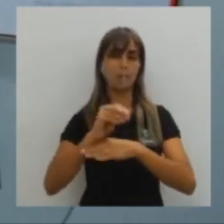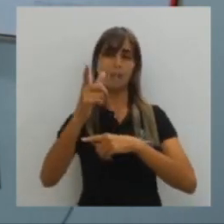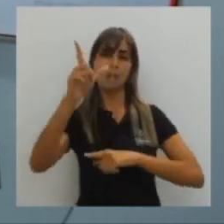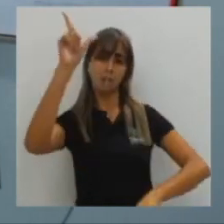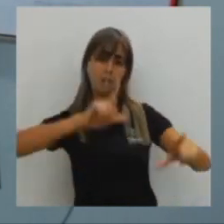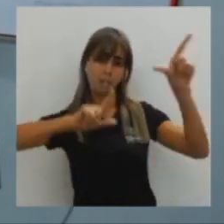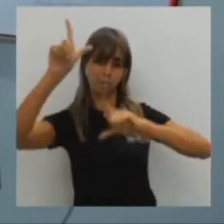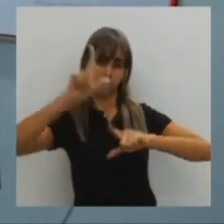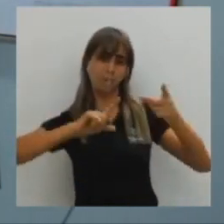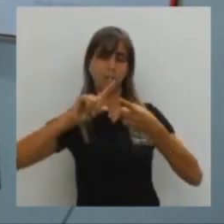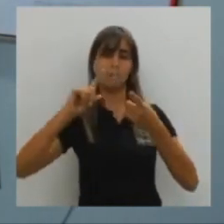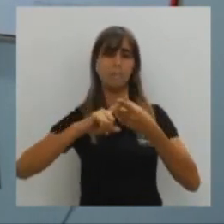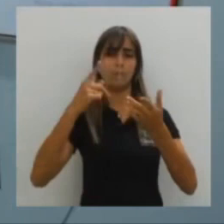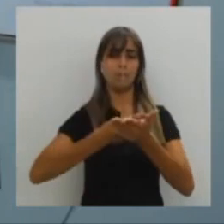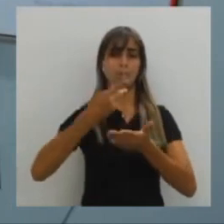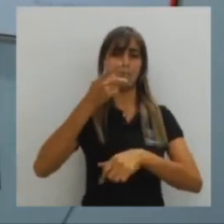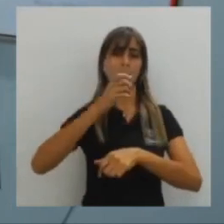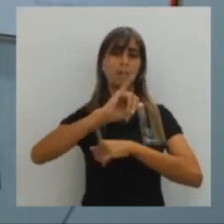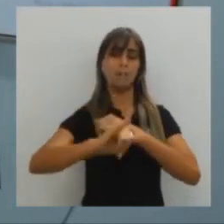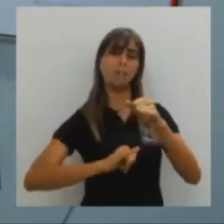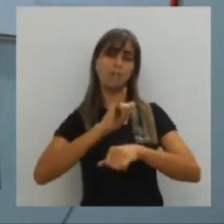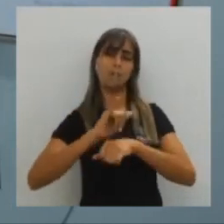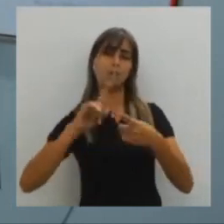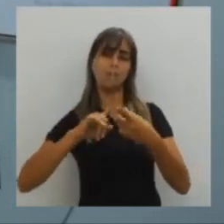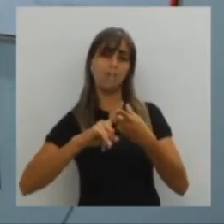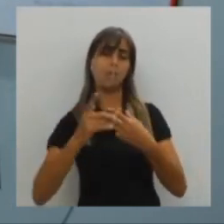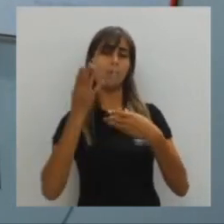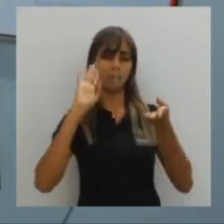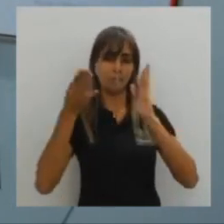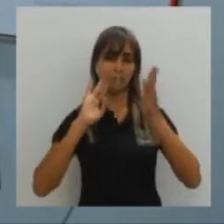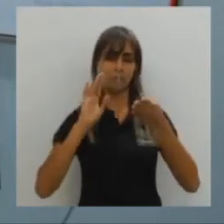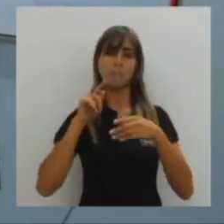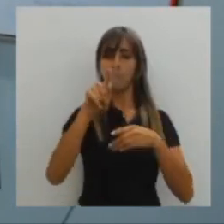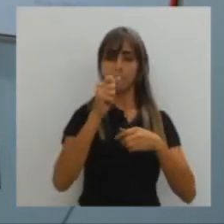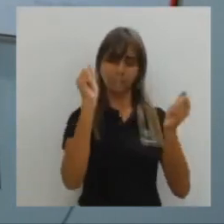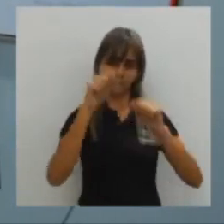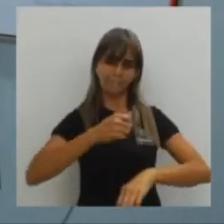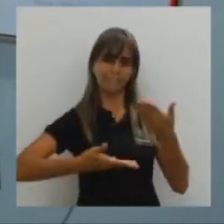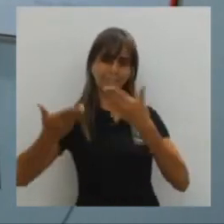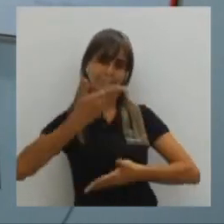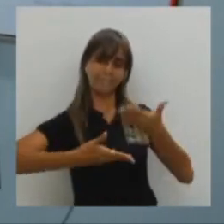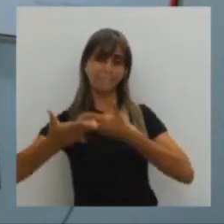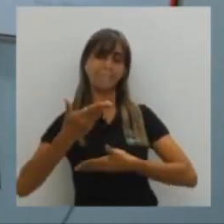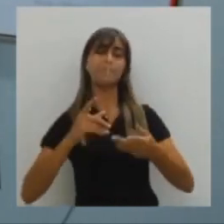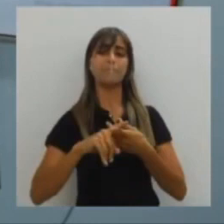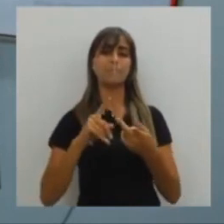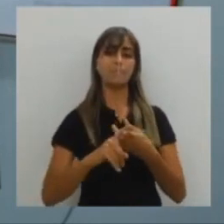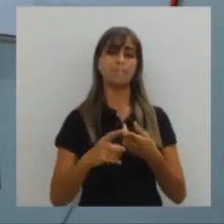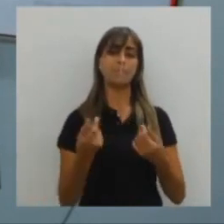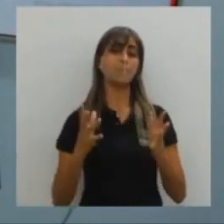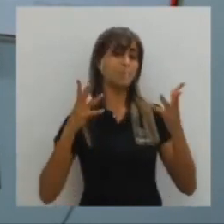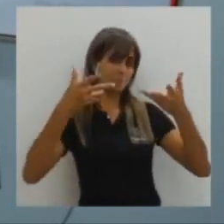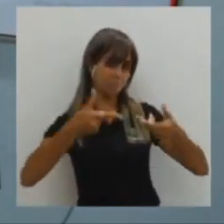TV aberta, ela ocorre tanto no YouTube como também no Facebook. Então, você pode participar, pode interagir com a gente por lá. Além de